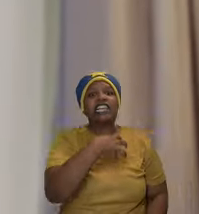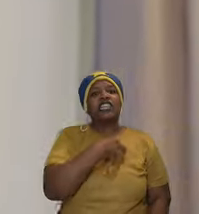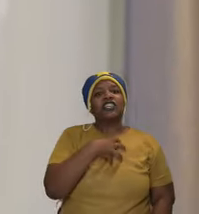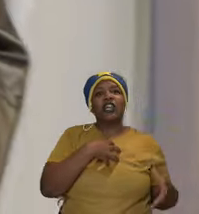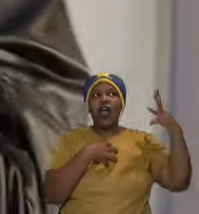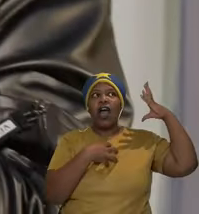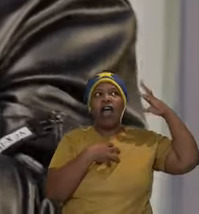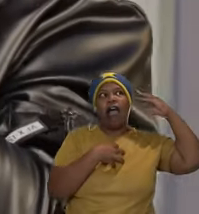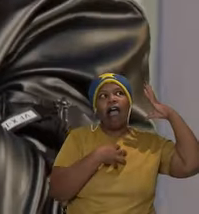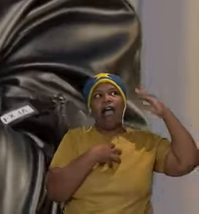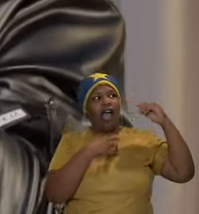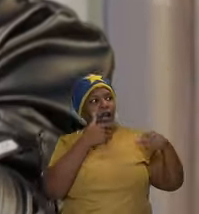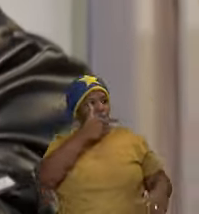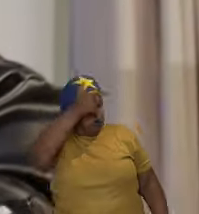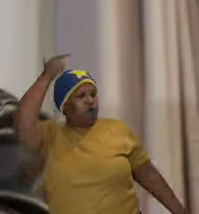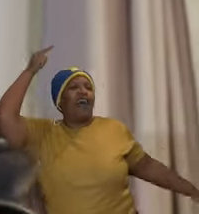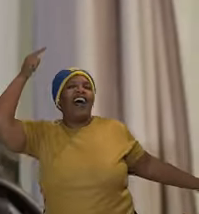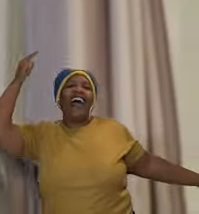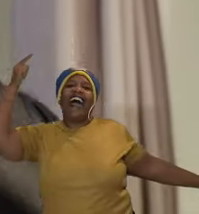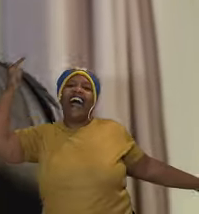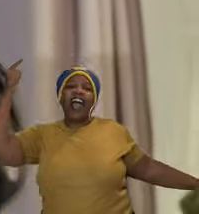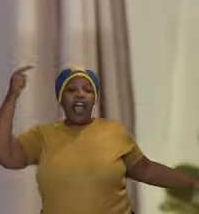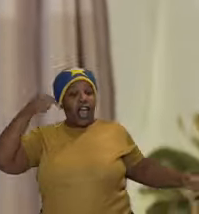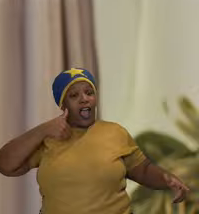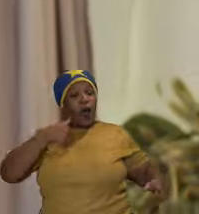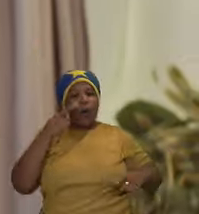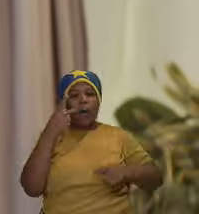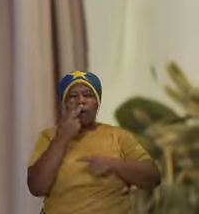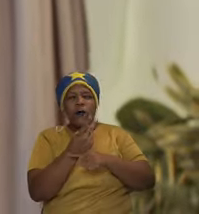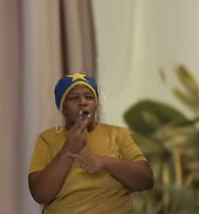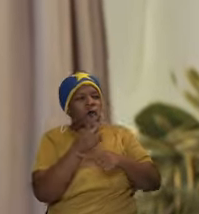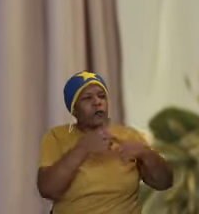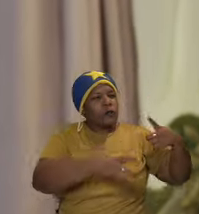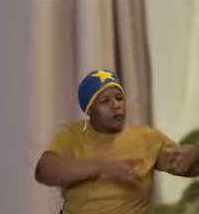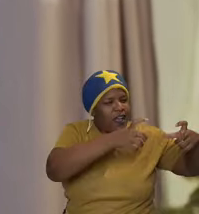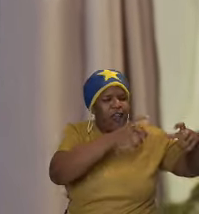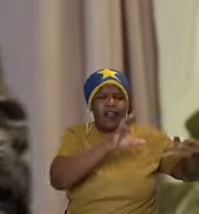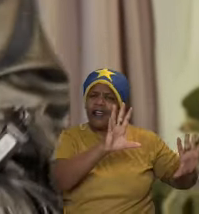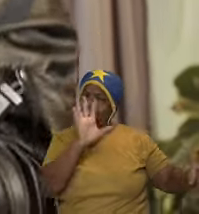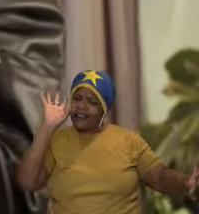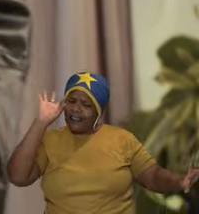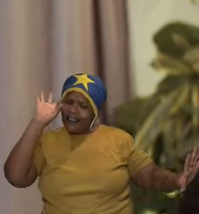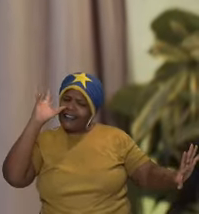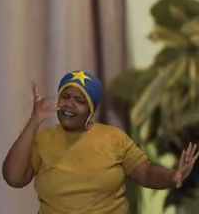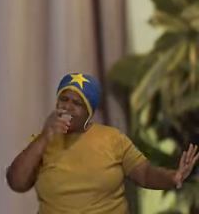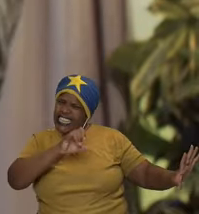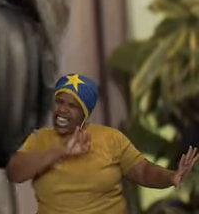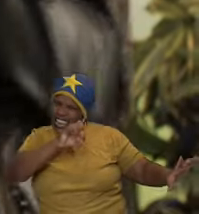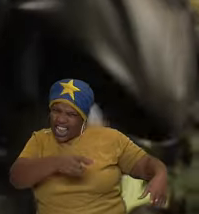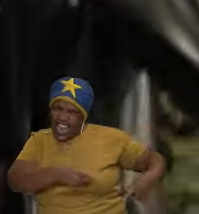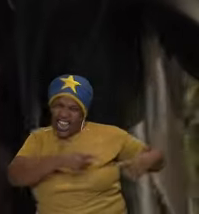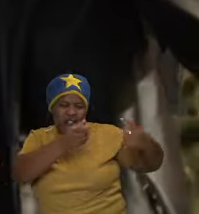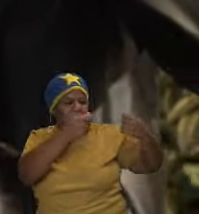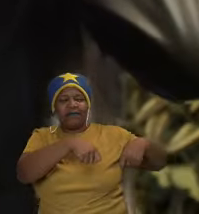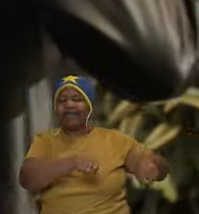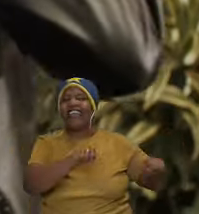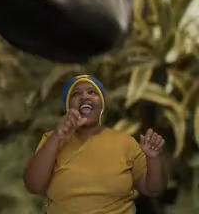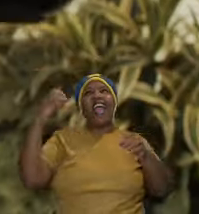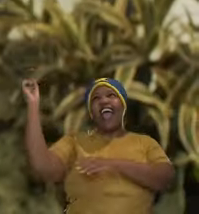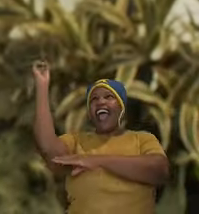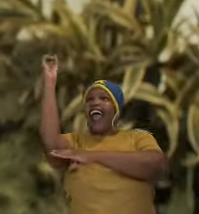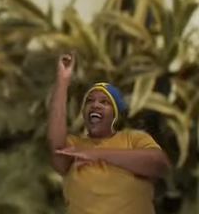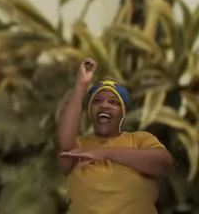é o calibre. Eu procuro a guerra, ela decide. Se vamos guerrear, ela é um